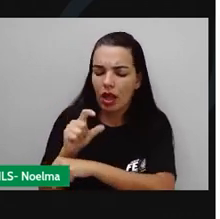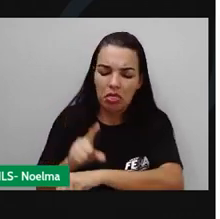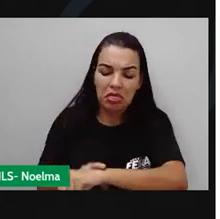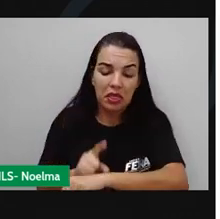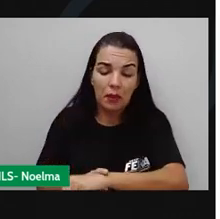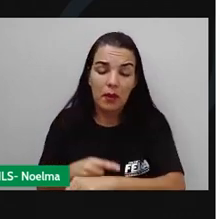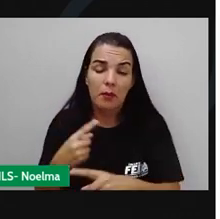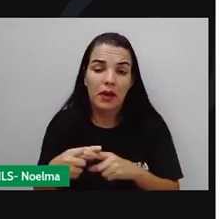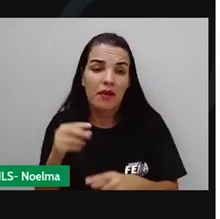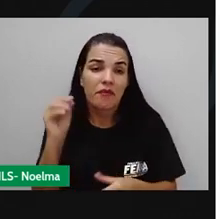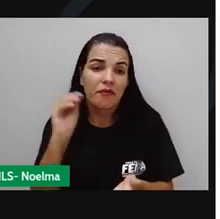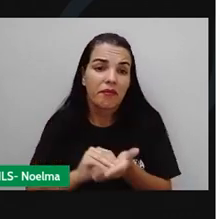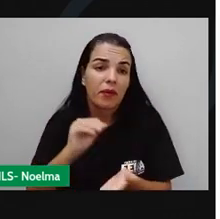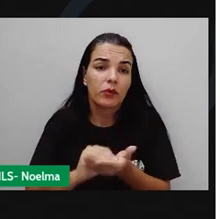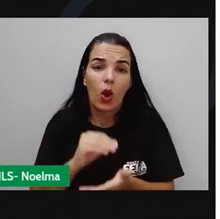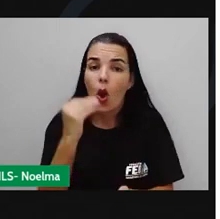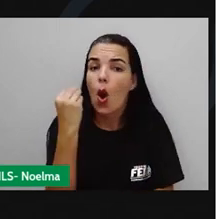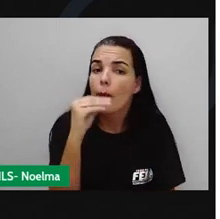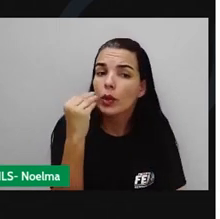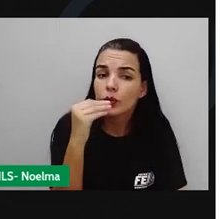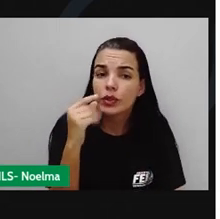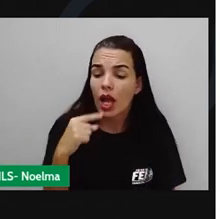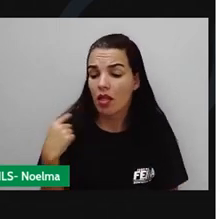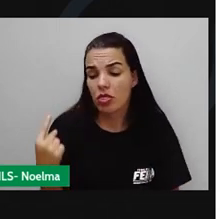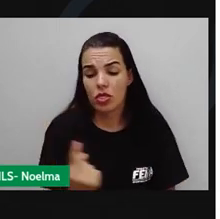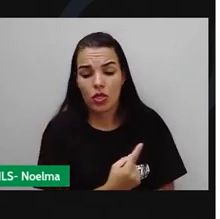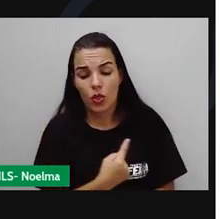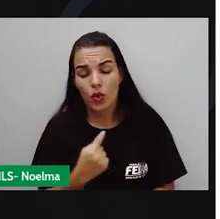falta de oportunidade da gente de estar fazendo.